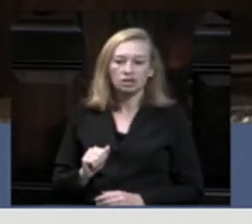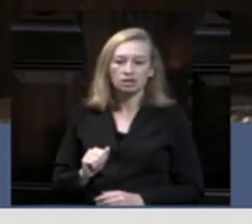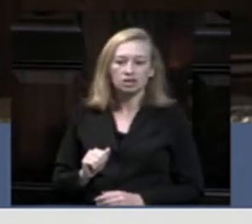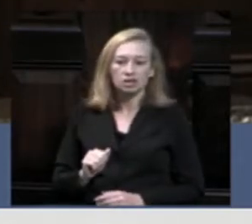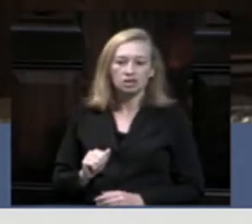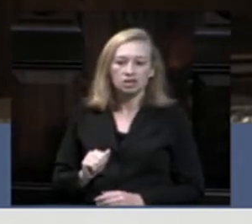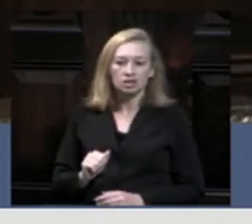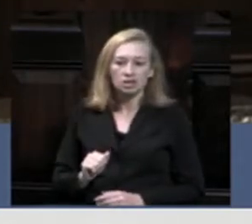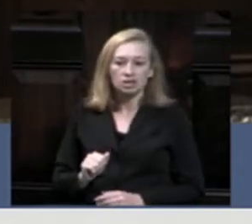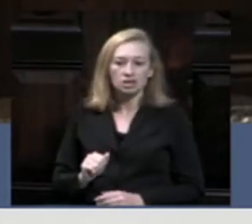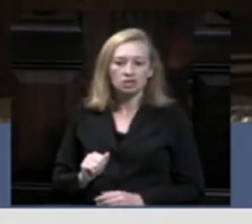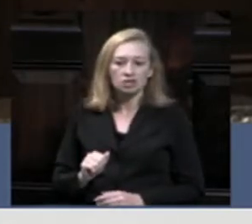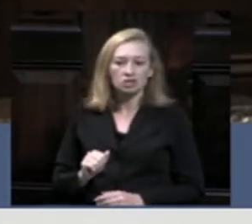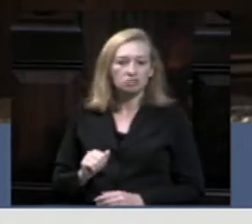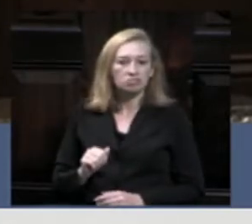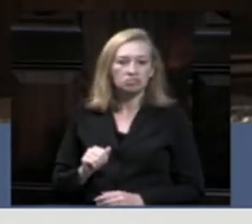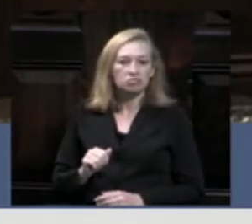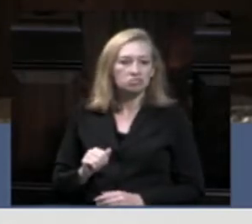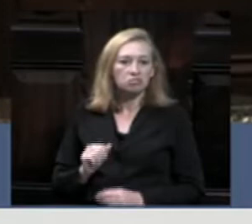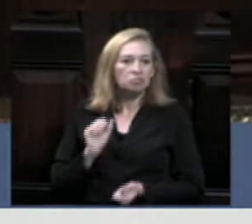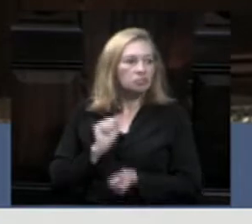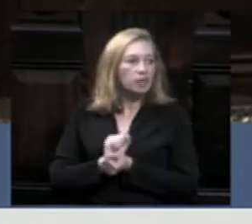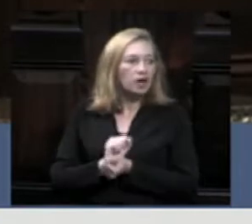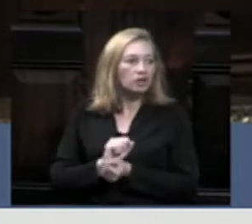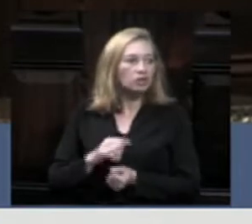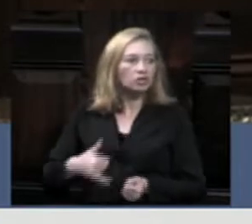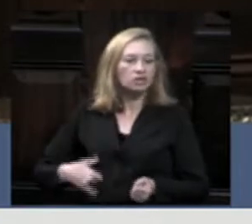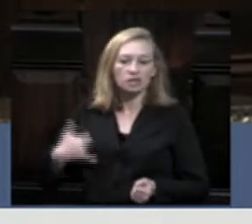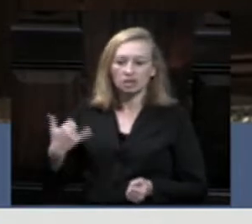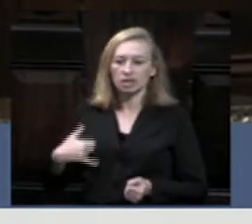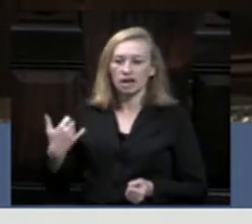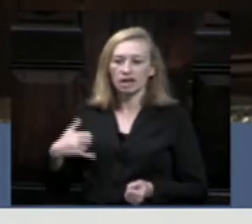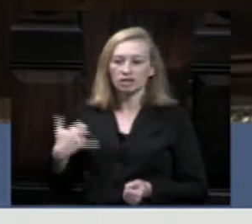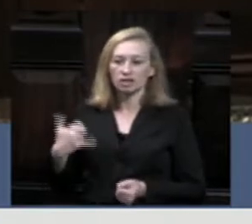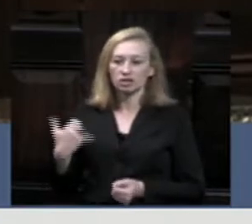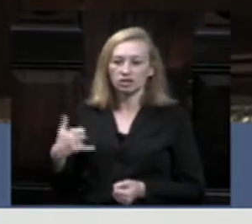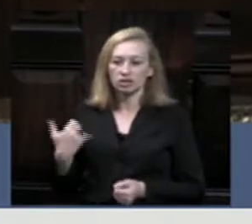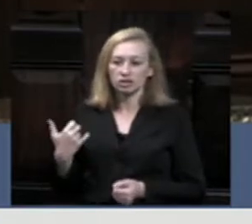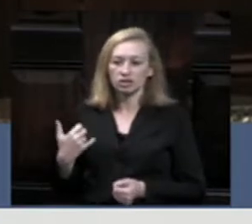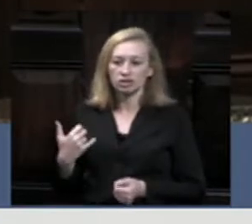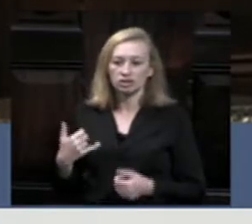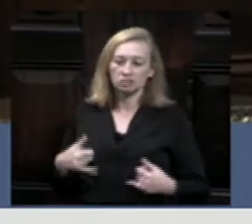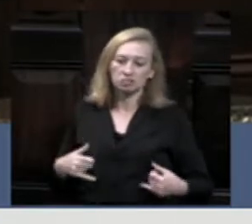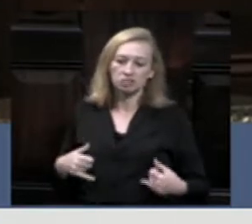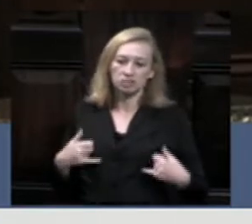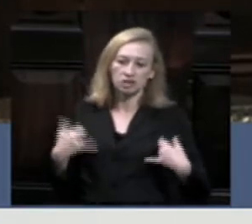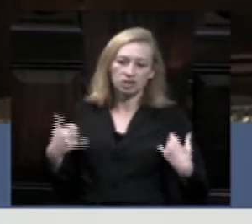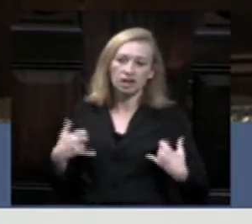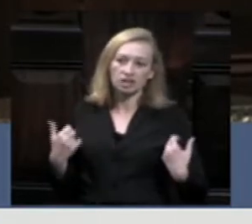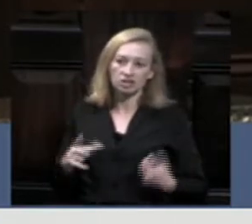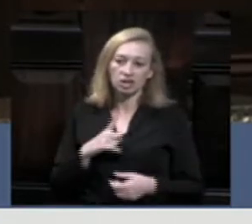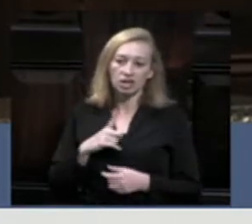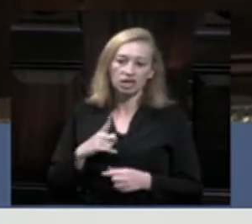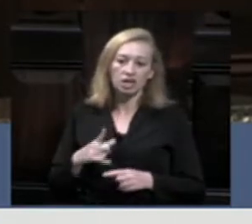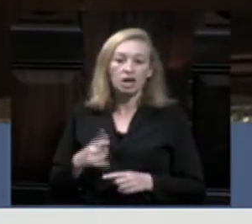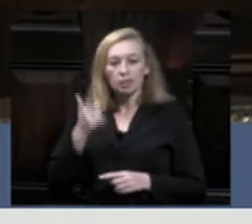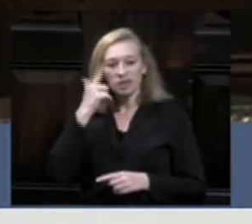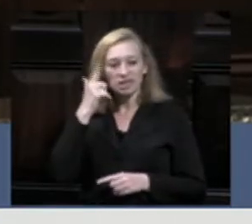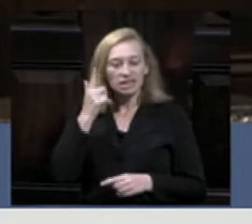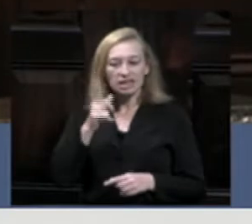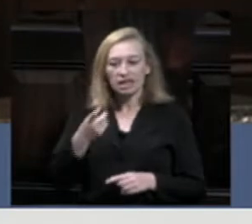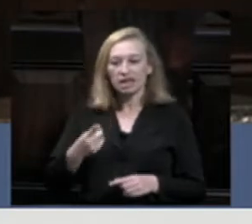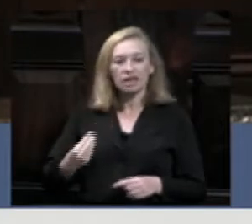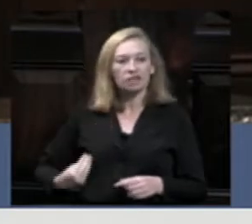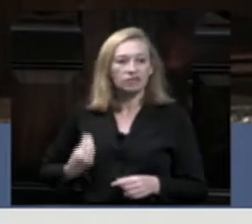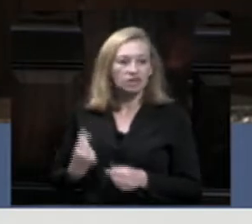Que acredito que a deputada Cidinha Campos seja eterna. Então não precisa mais fazer